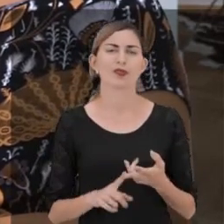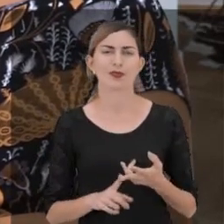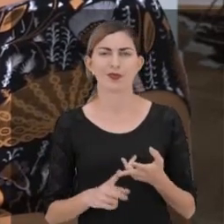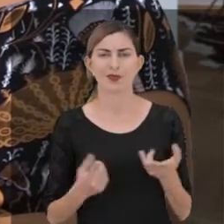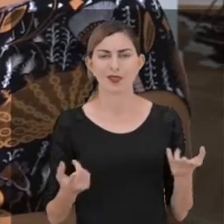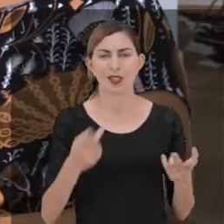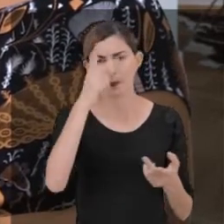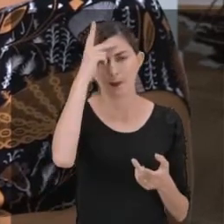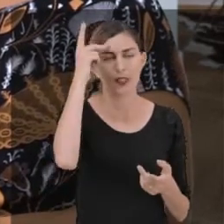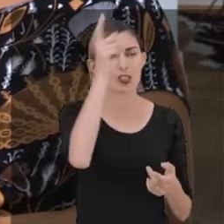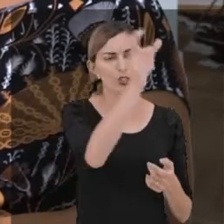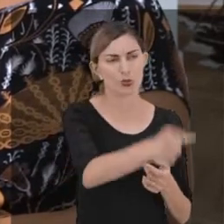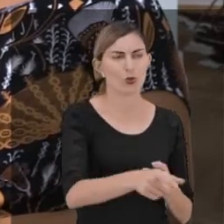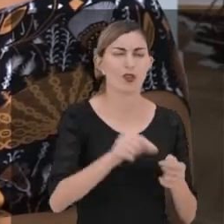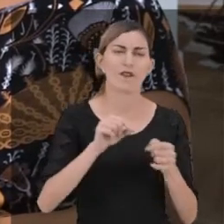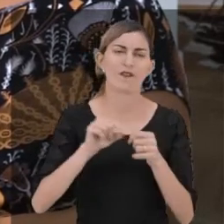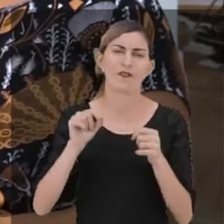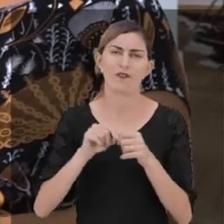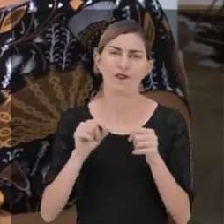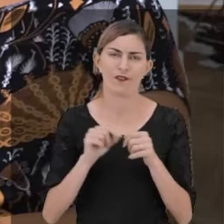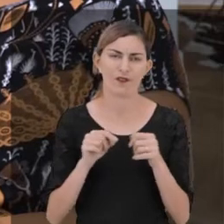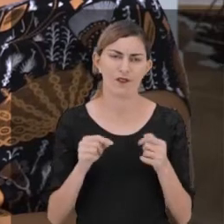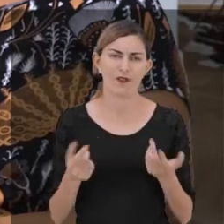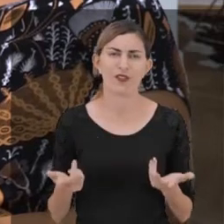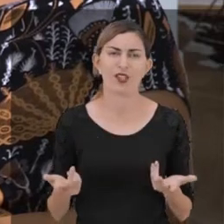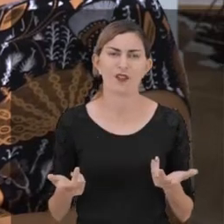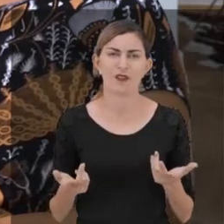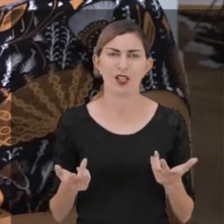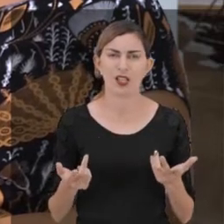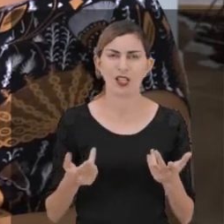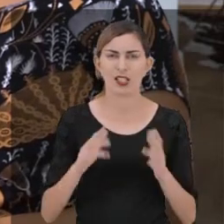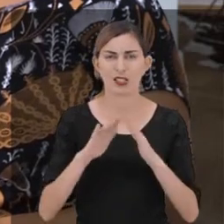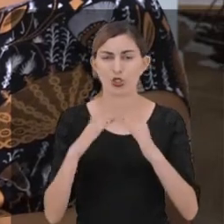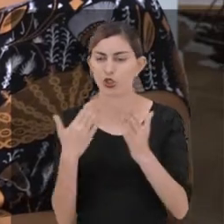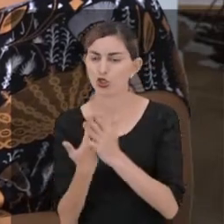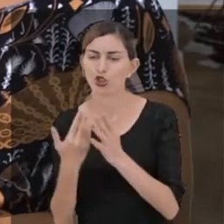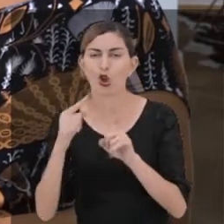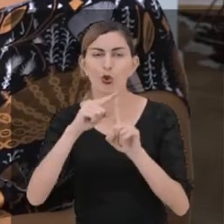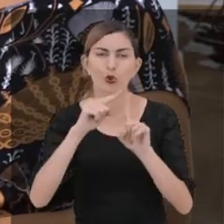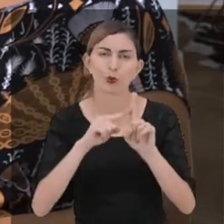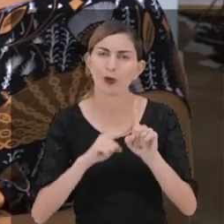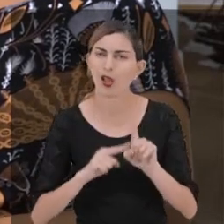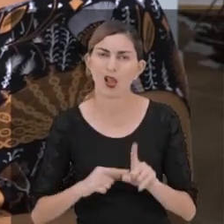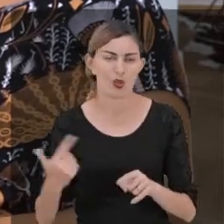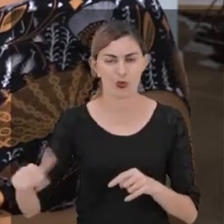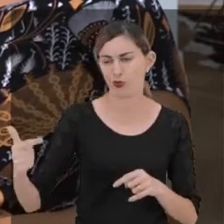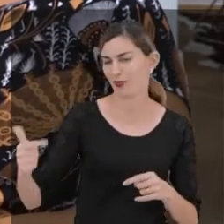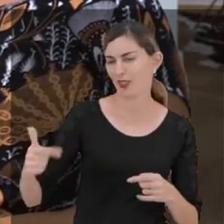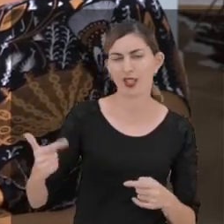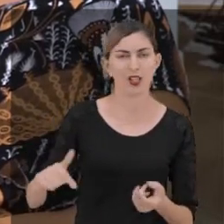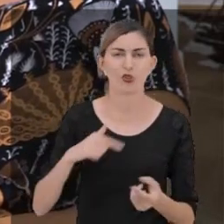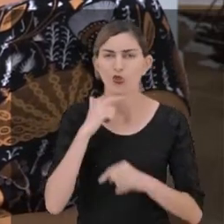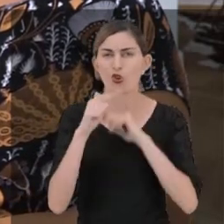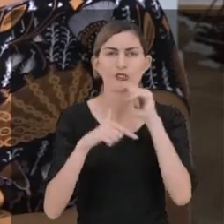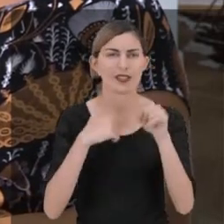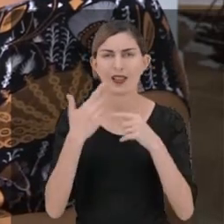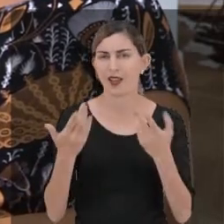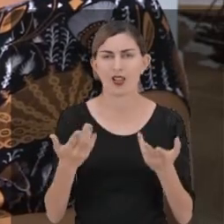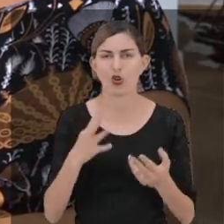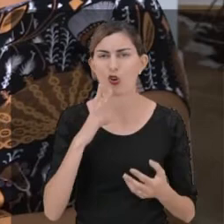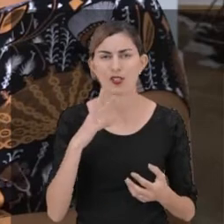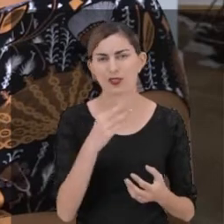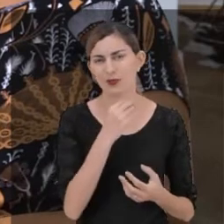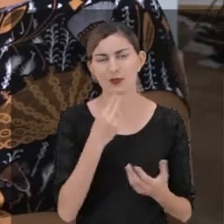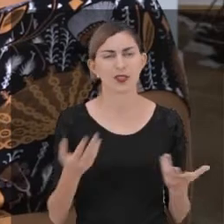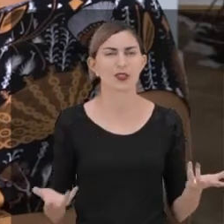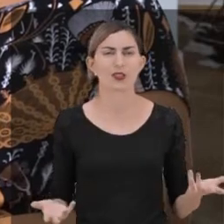A pessoa que faz a escolinha do bairro, ela não vai ter condições de